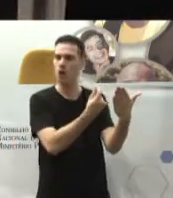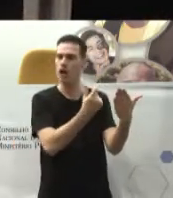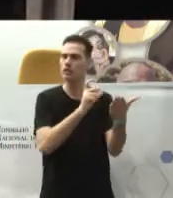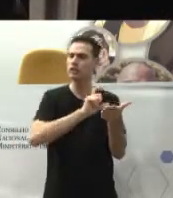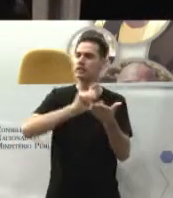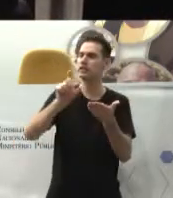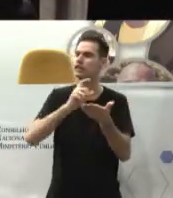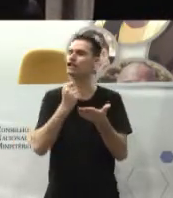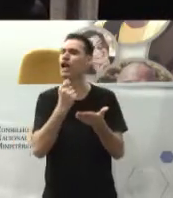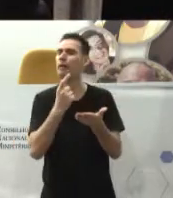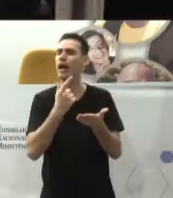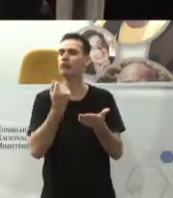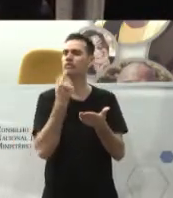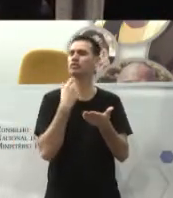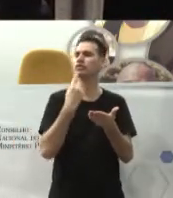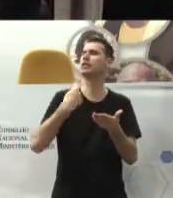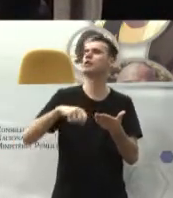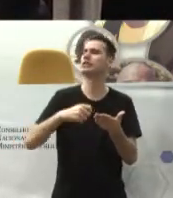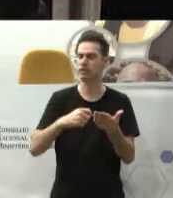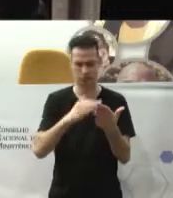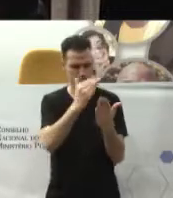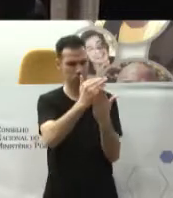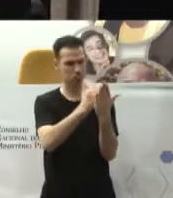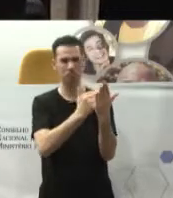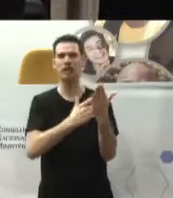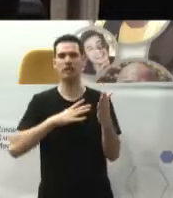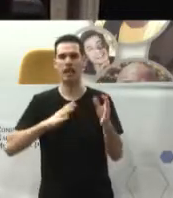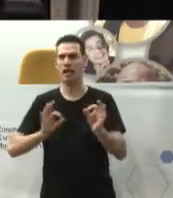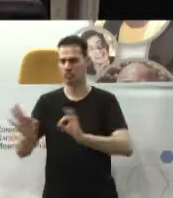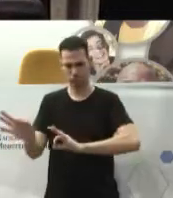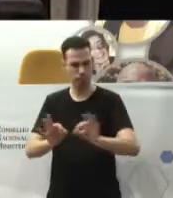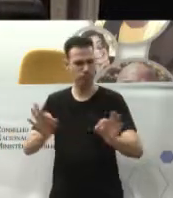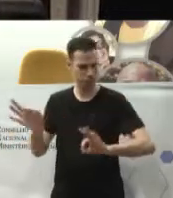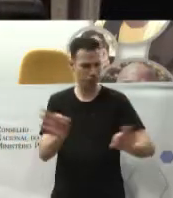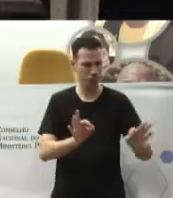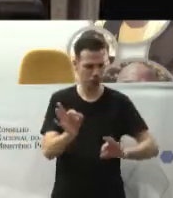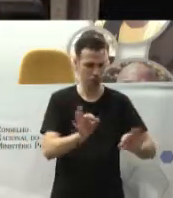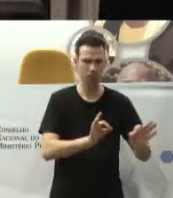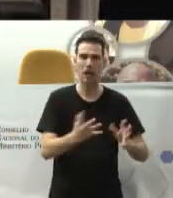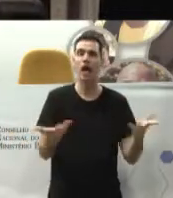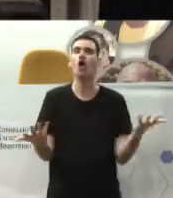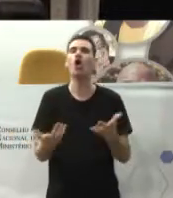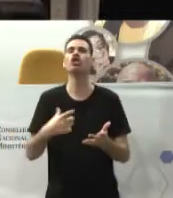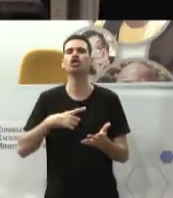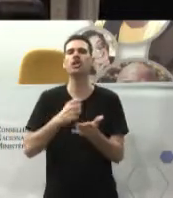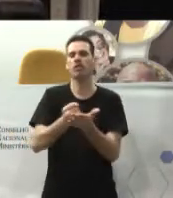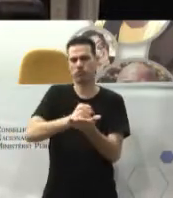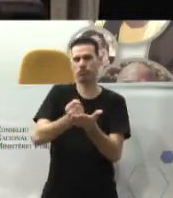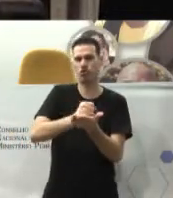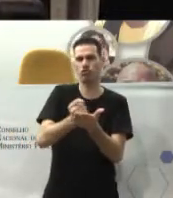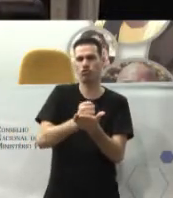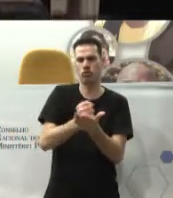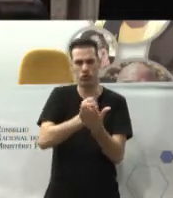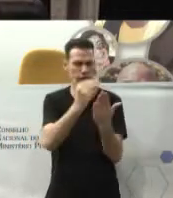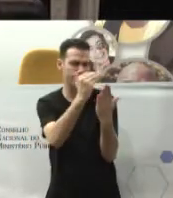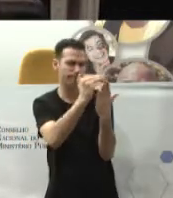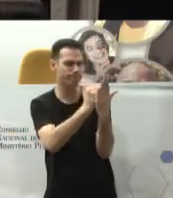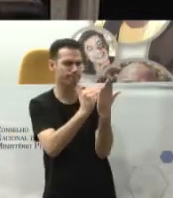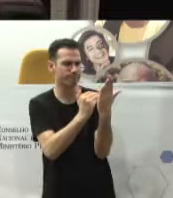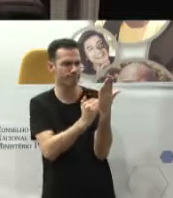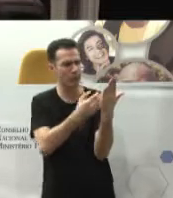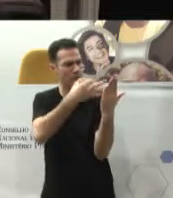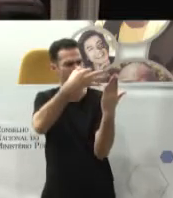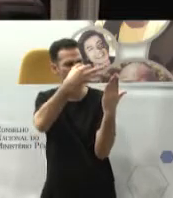si, ela passou por uma reorganização e hoje tem o controle de dados muito mais